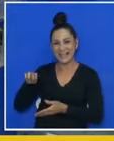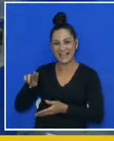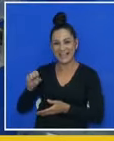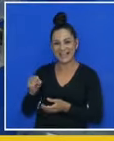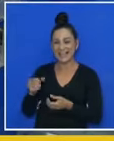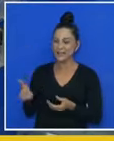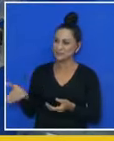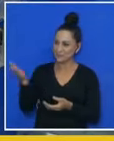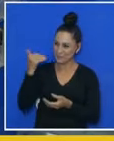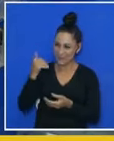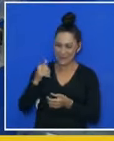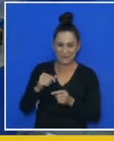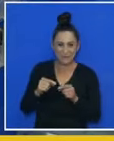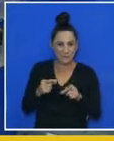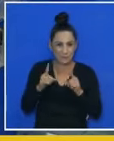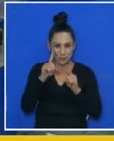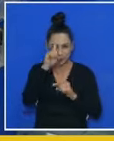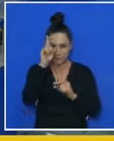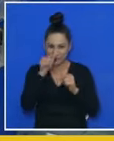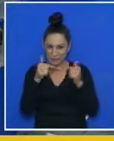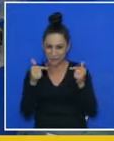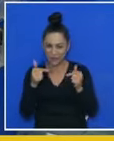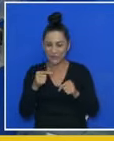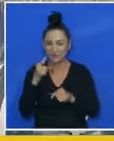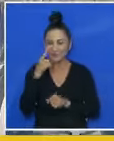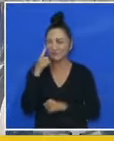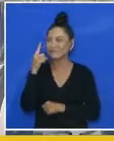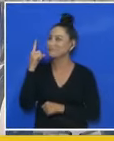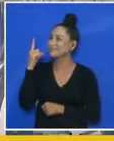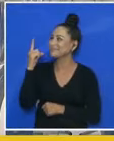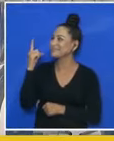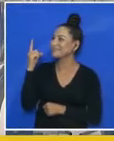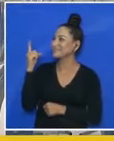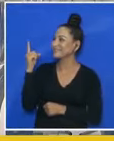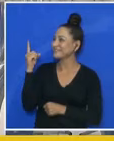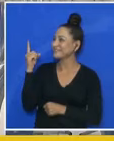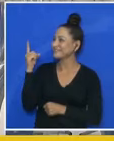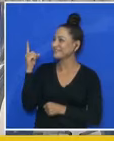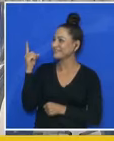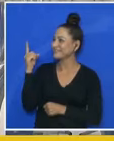Muito bem, vamos ao sorteio. Será que hoje é o seu dia de sorte? Bolas posicionadas.